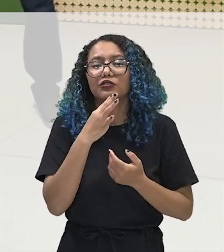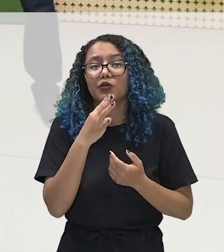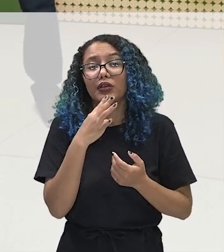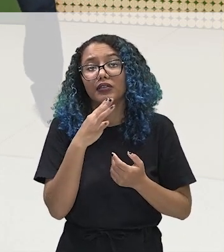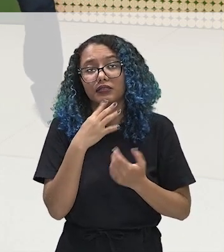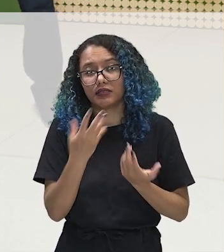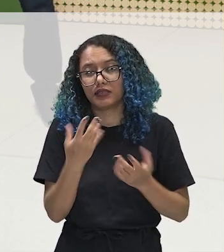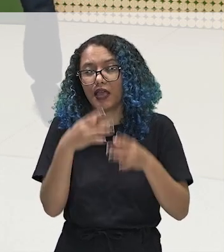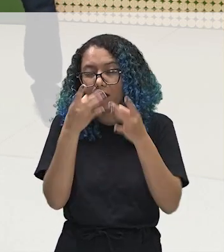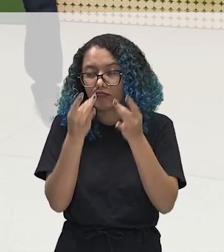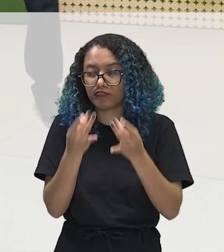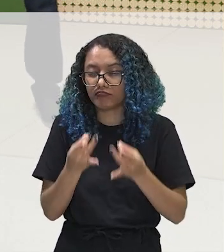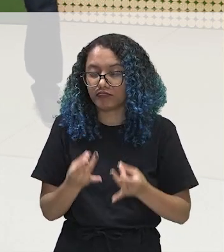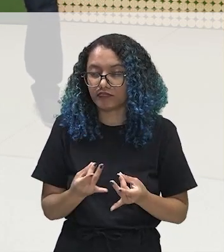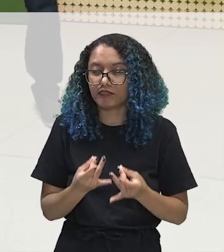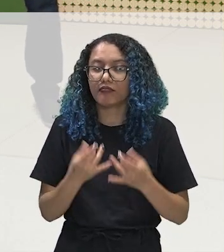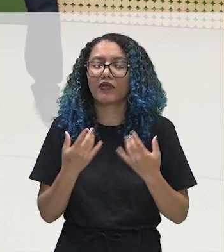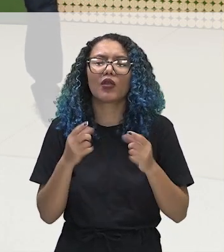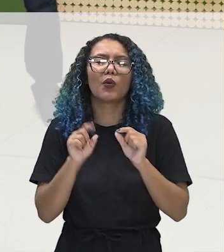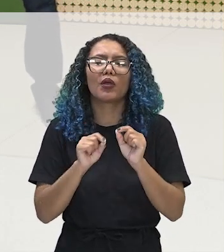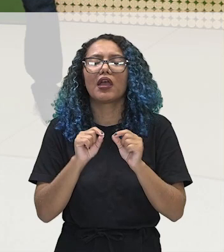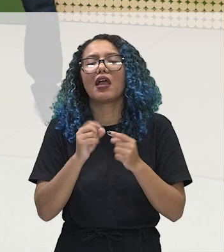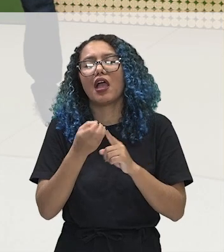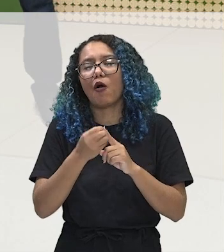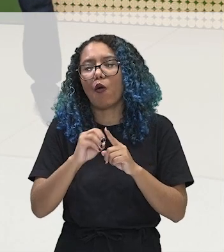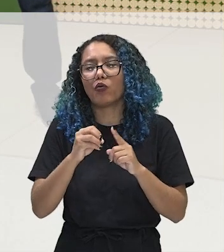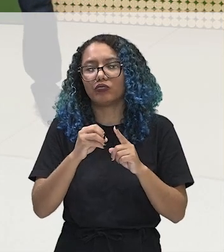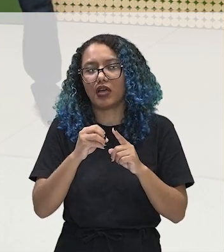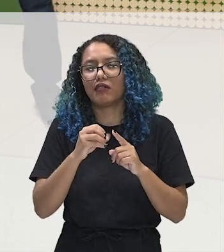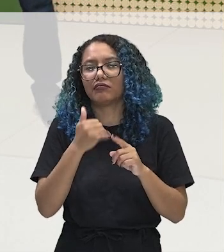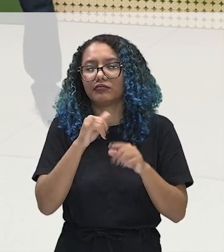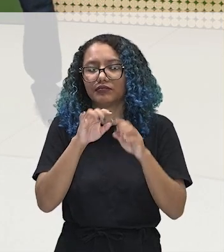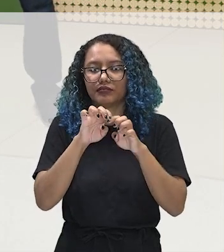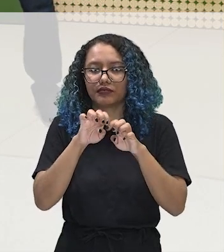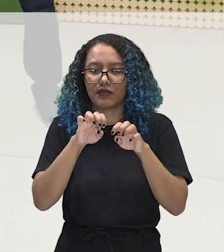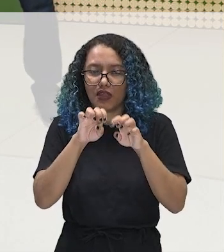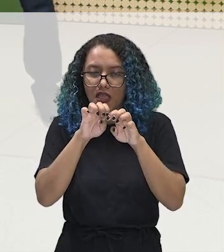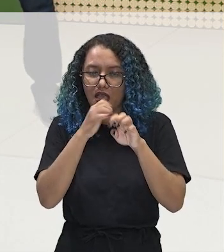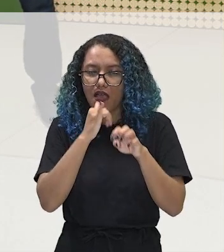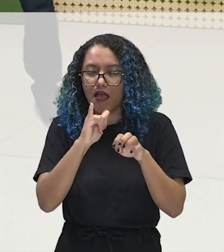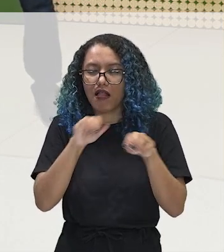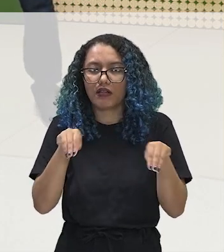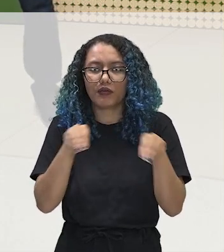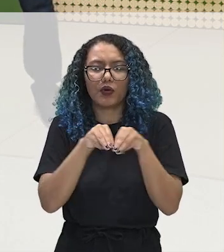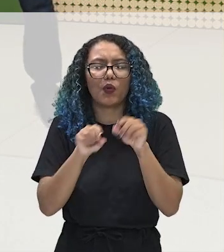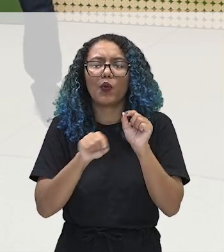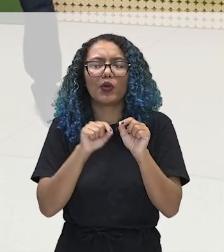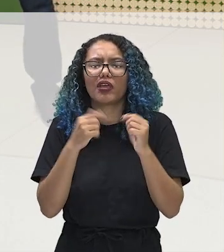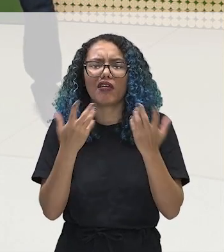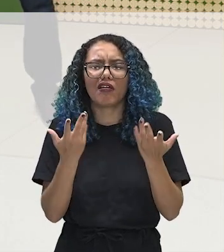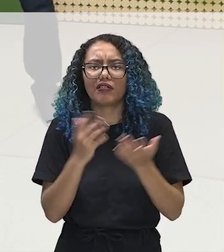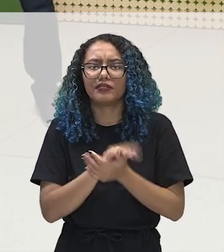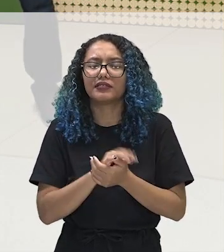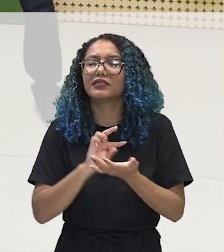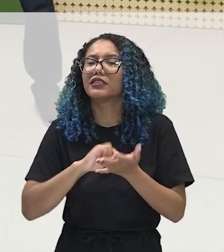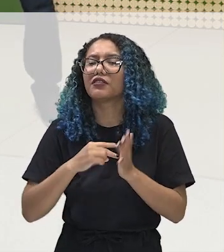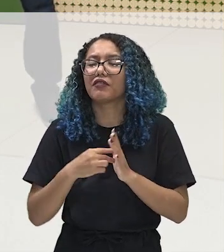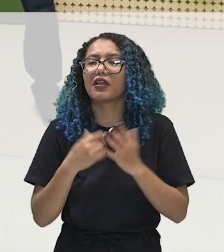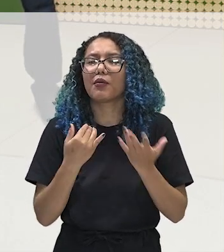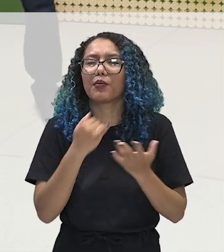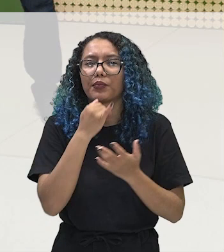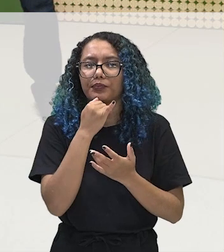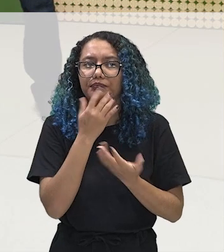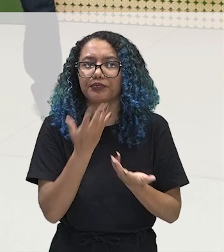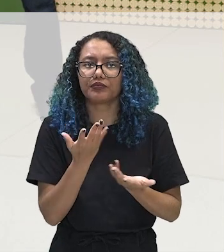é. Ela é uma onda eletromagnética. Mas, professor Kelvin, o que é uma onda eletromagnética? Uma onda